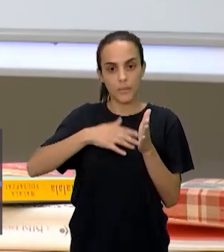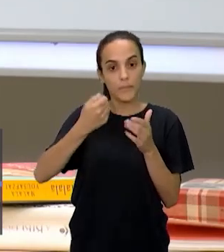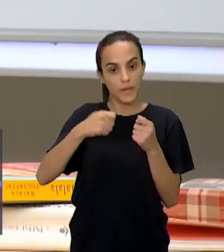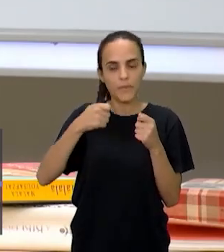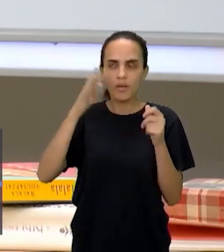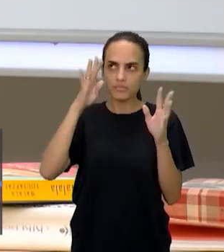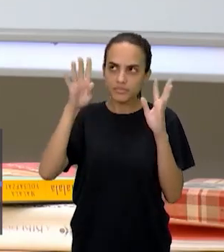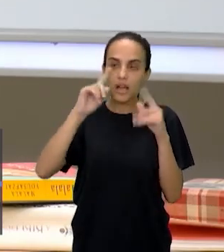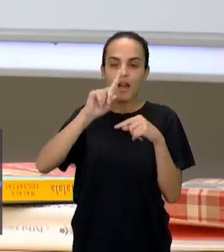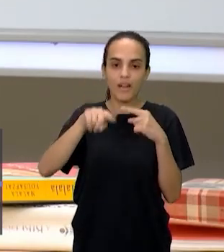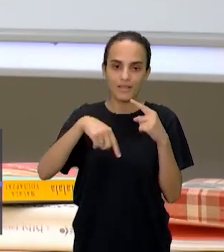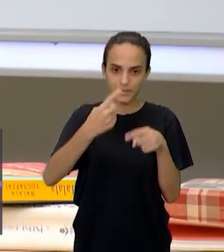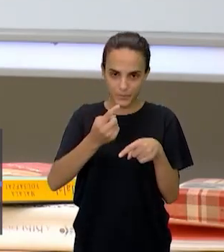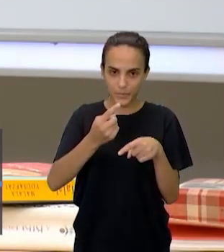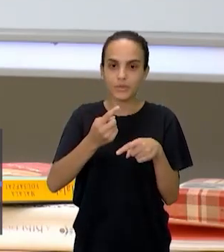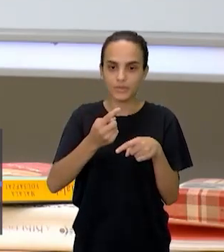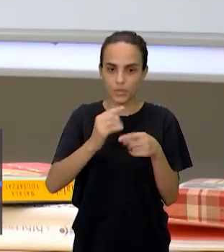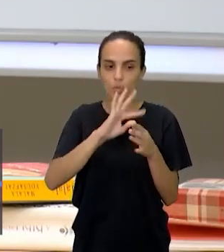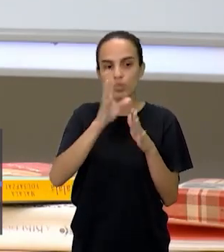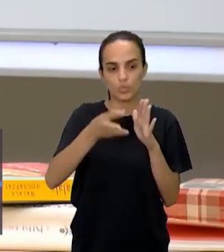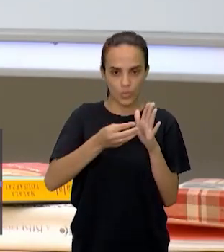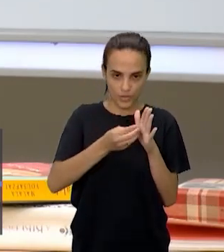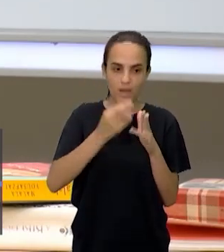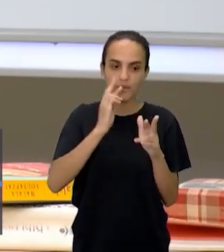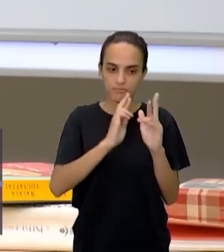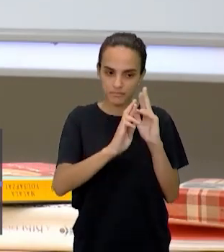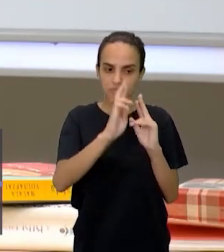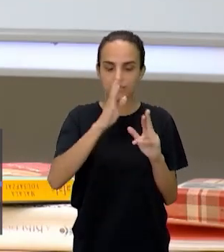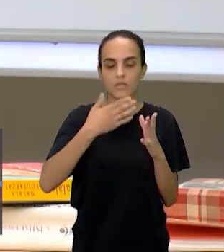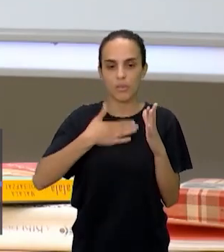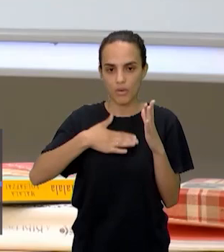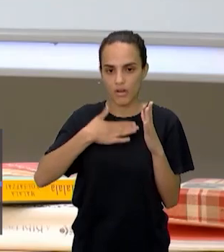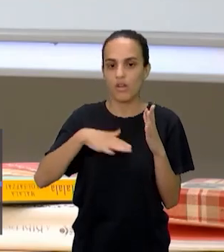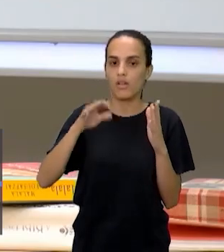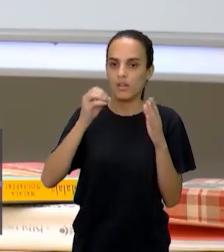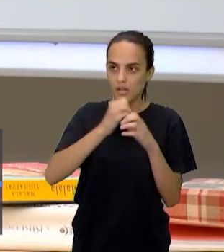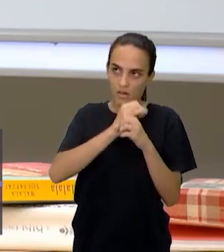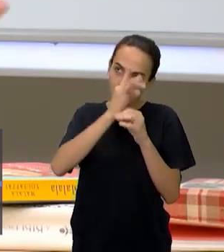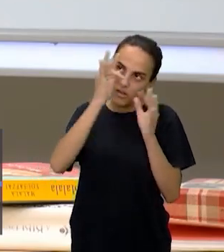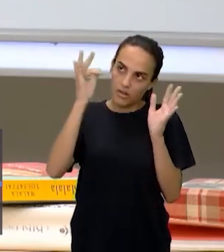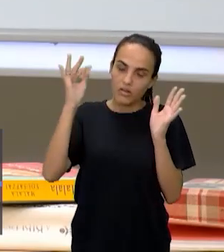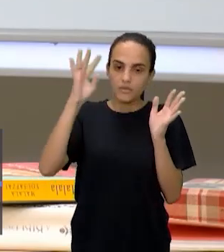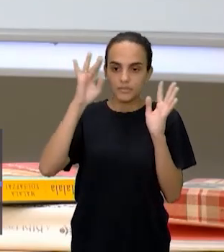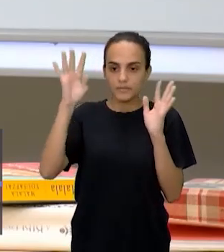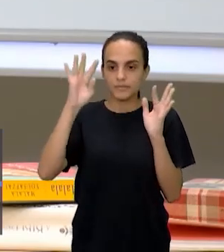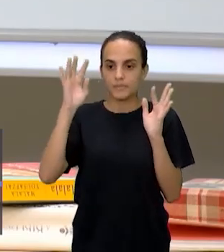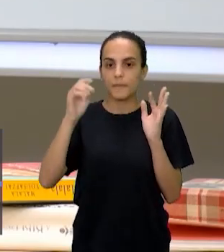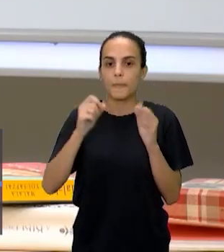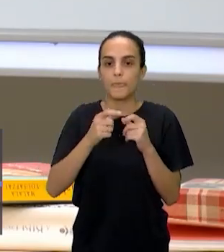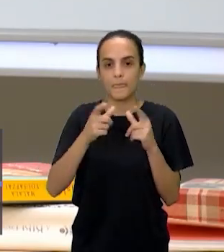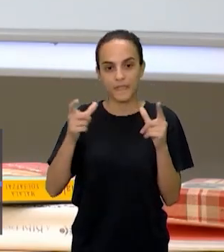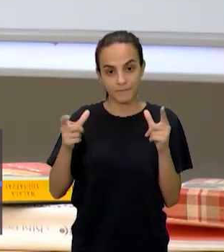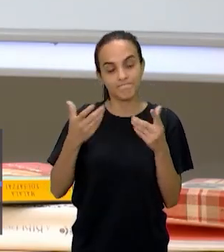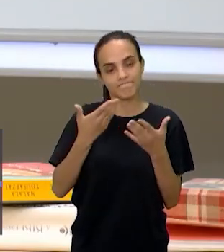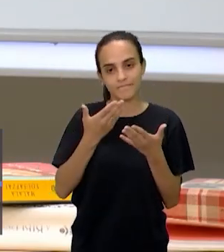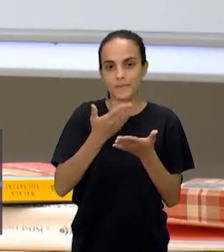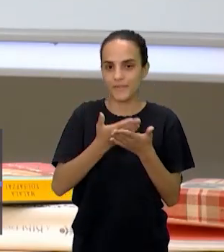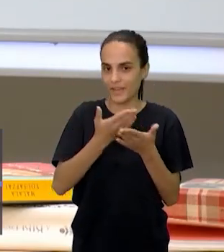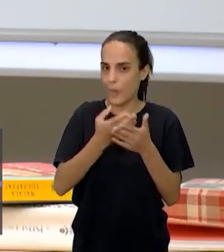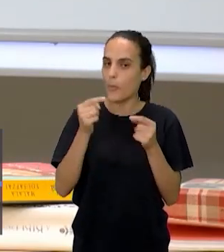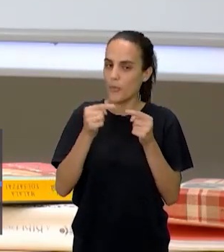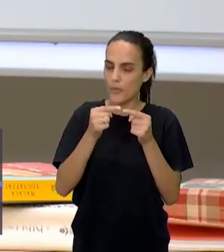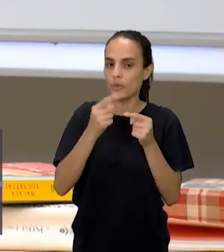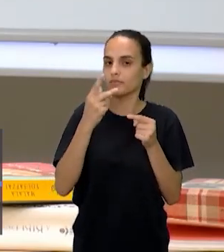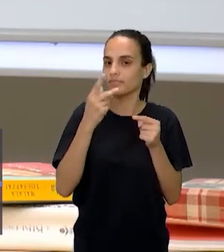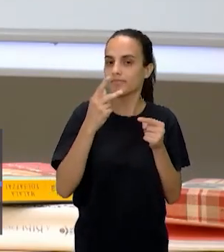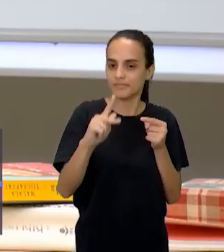você, depois parta para o todo, para que você consiga ter um pensamento mais amplo sobre o assunto. Eu espero que essa aula tenha feito